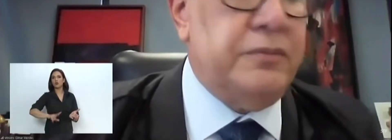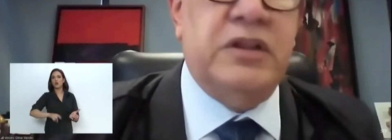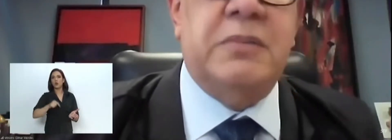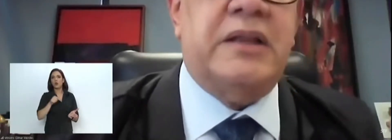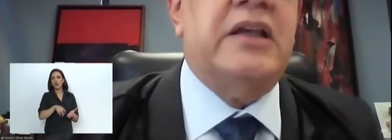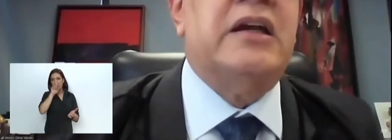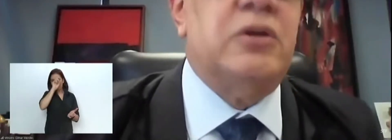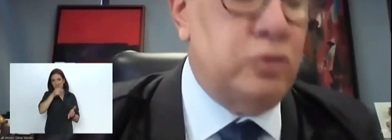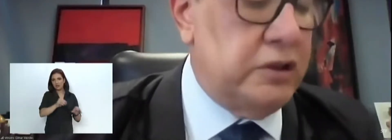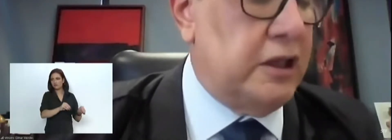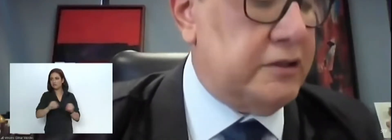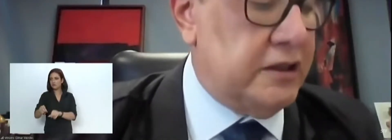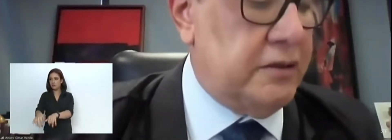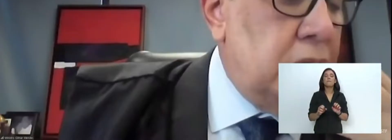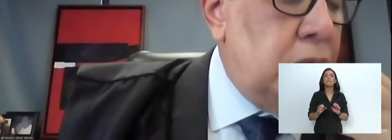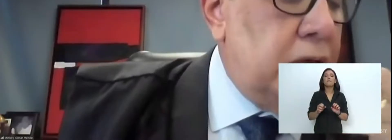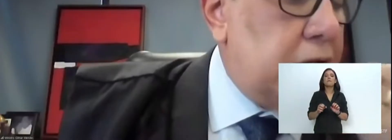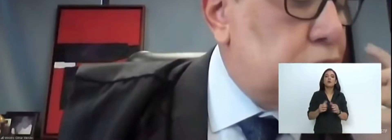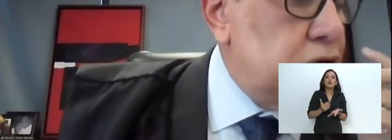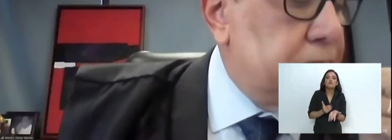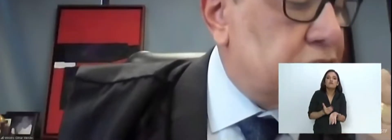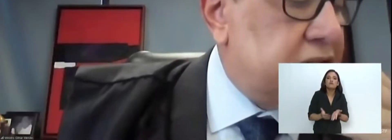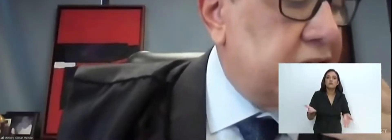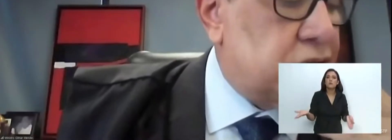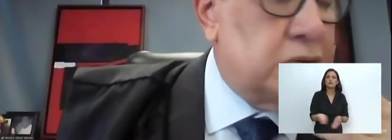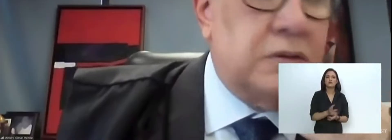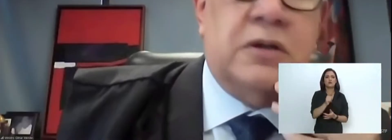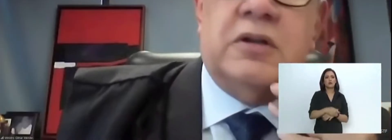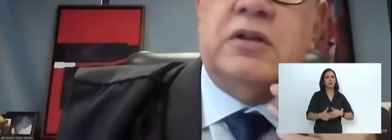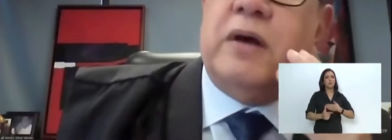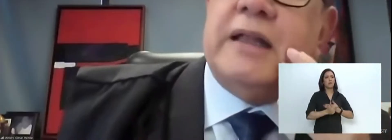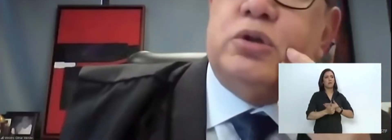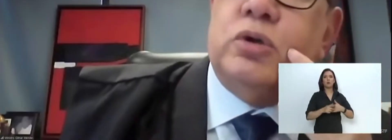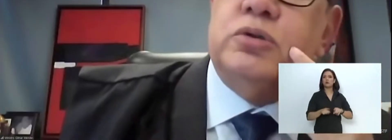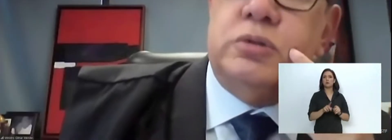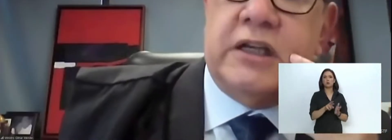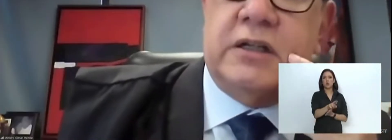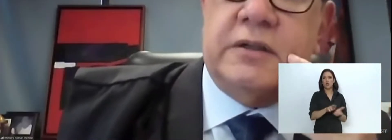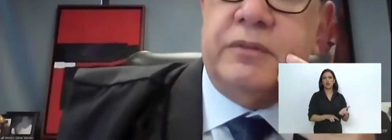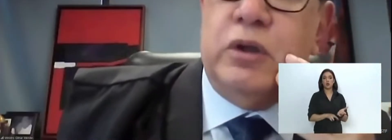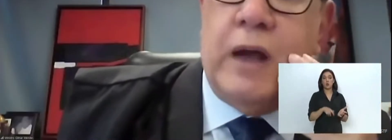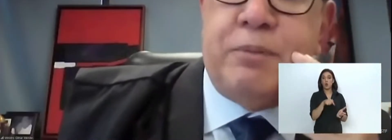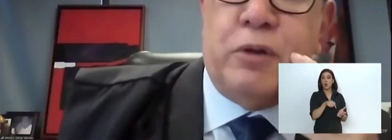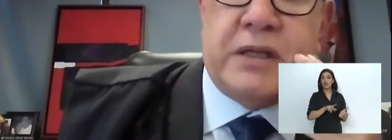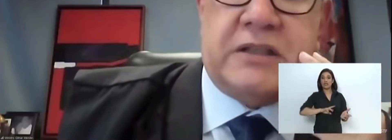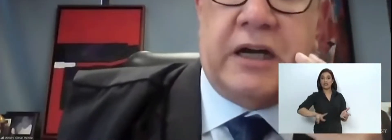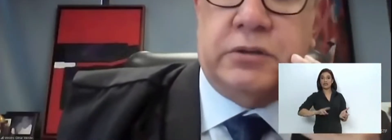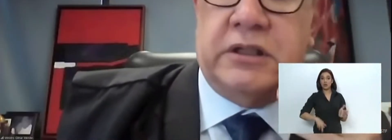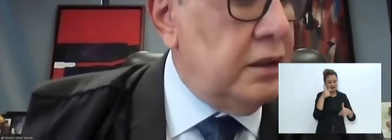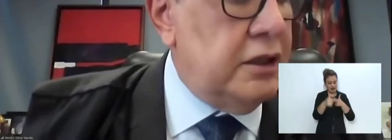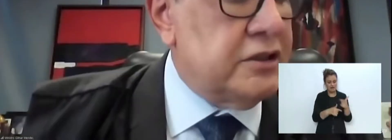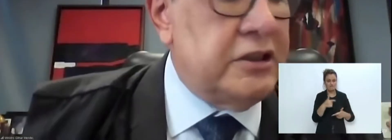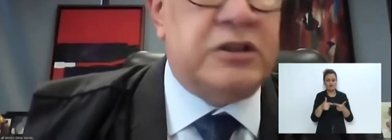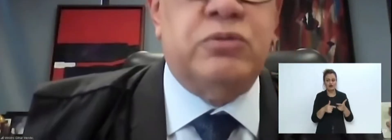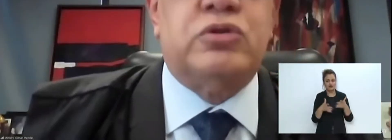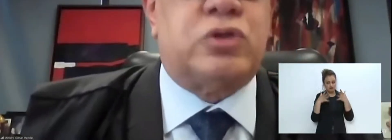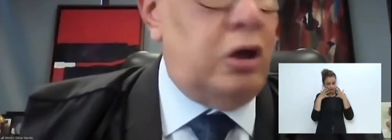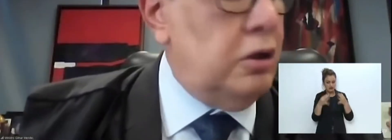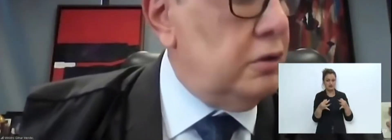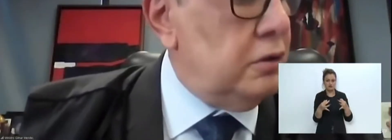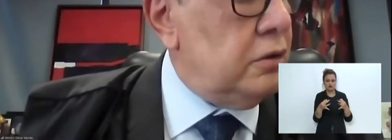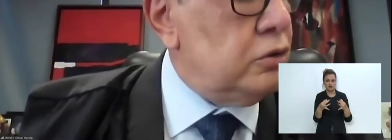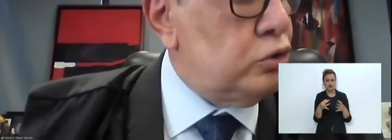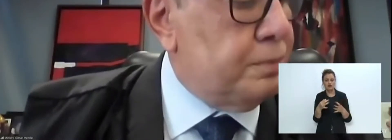plenário de maneira unilateral. O relator de um processo não é dono dele, não é proprietário dele. Existe um